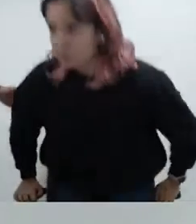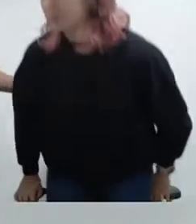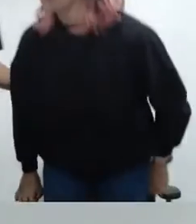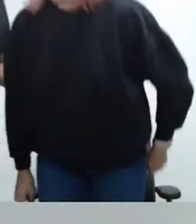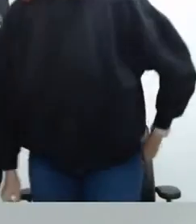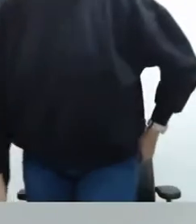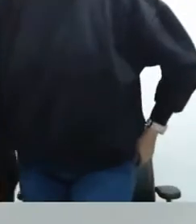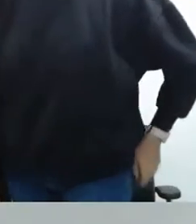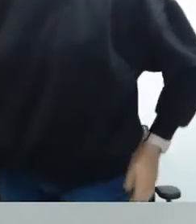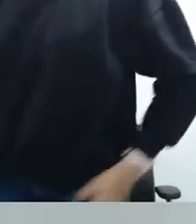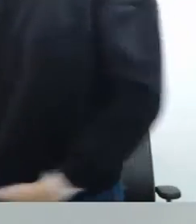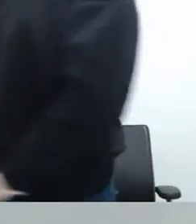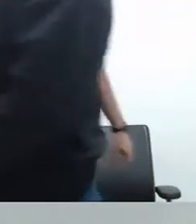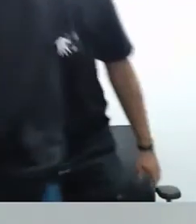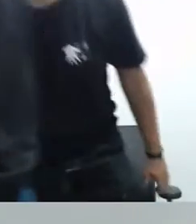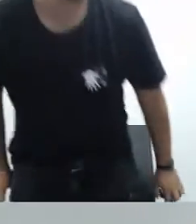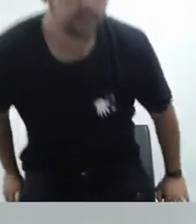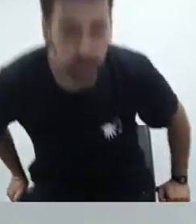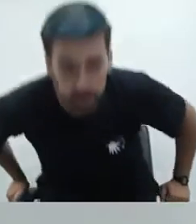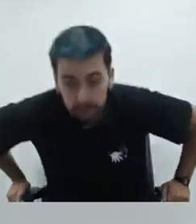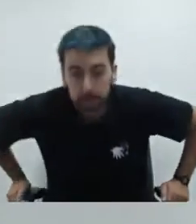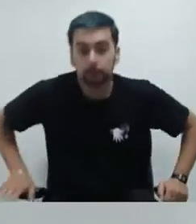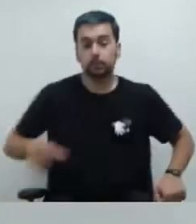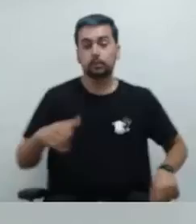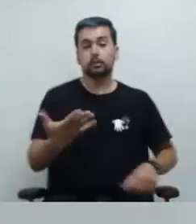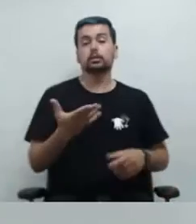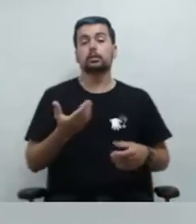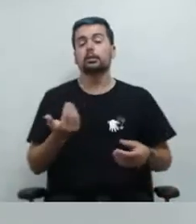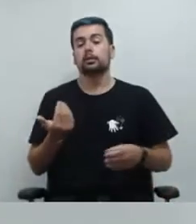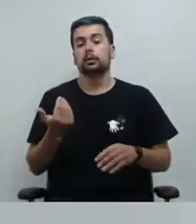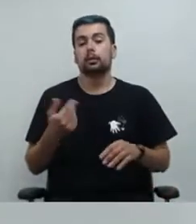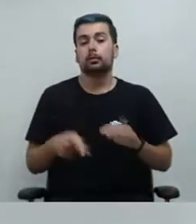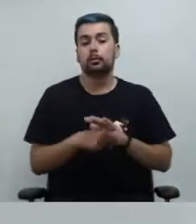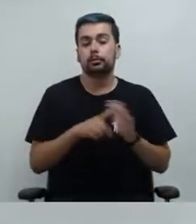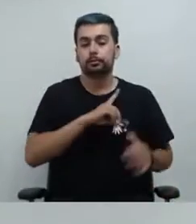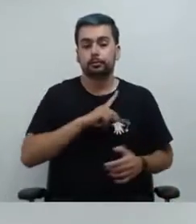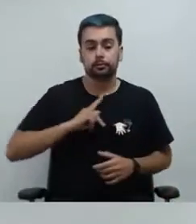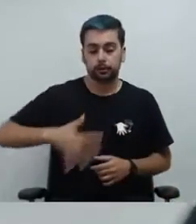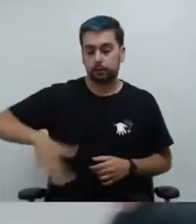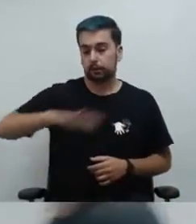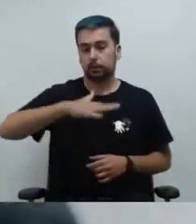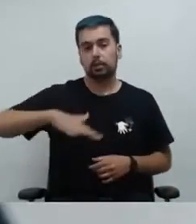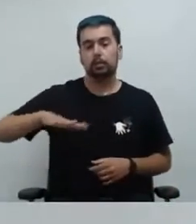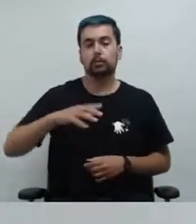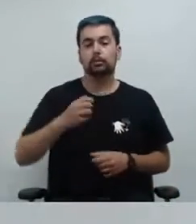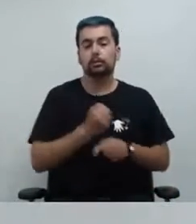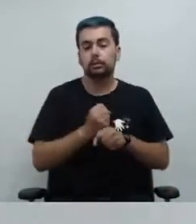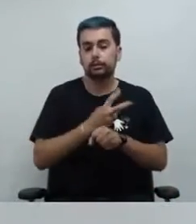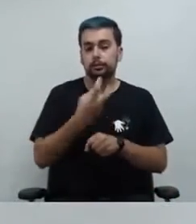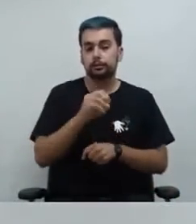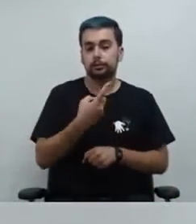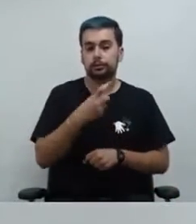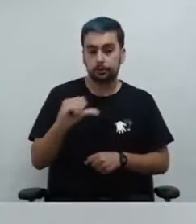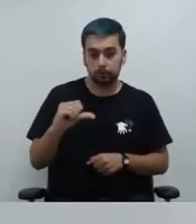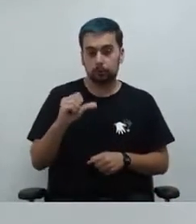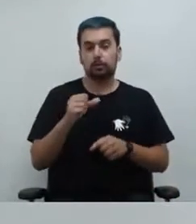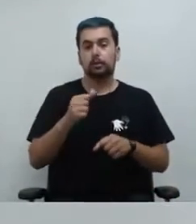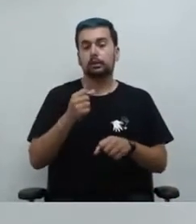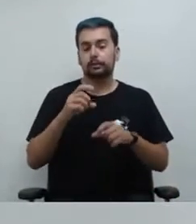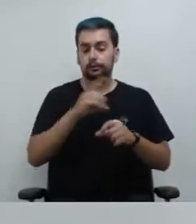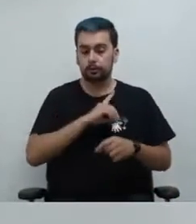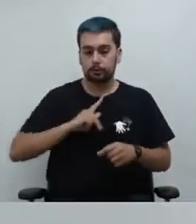Política de Atendimento a Vítimas de Violência Estatal, e encaminhou a então Defensoria Pública Geral. Em 2019, a Defensoria Pública